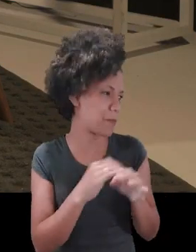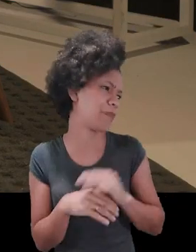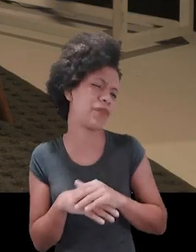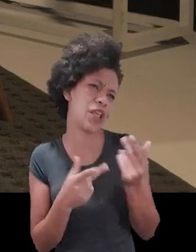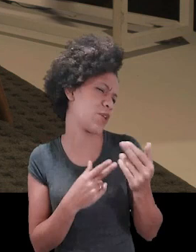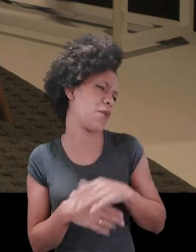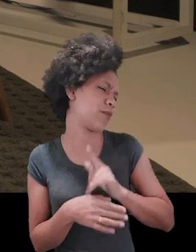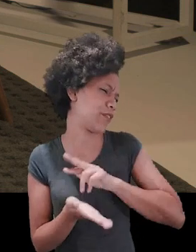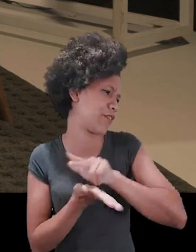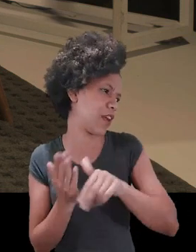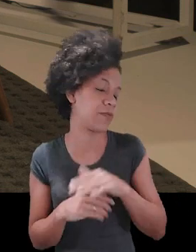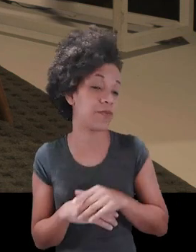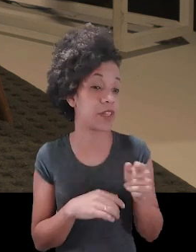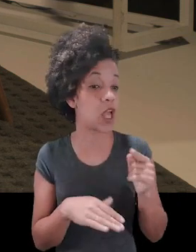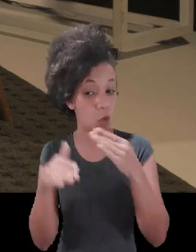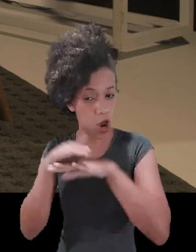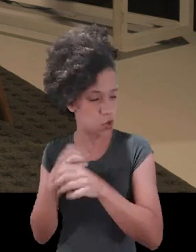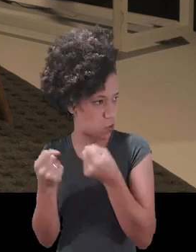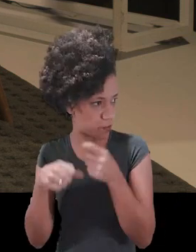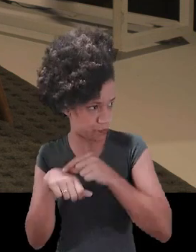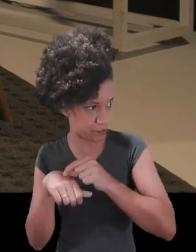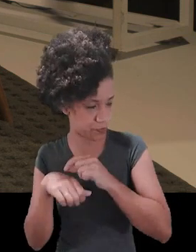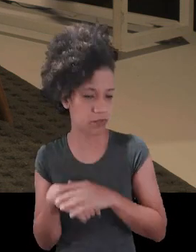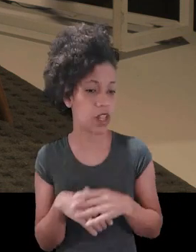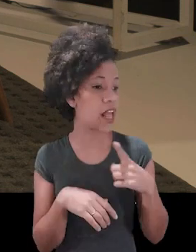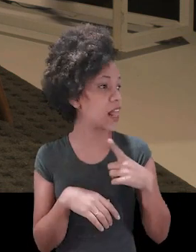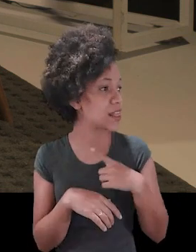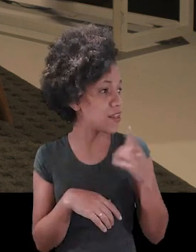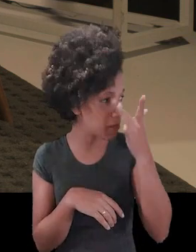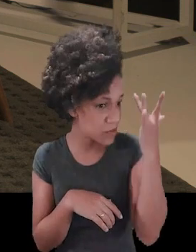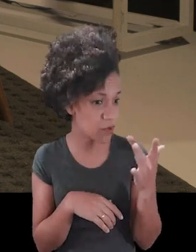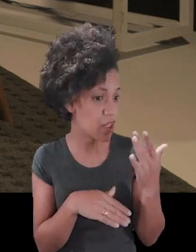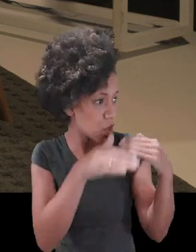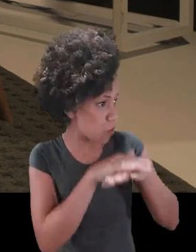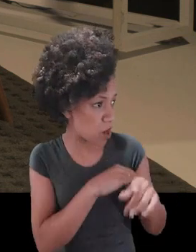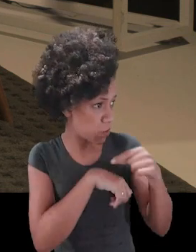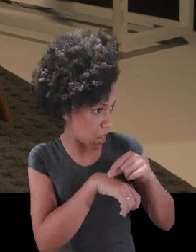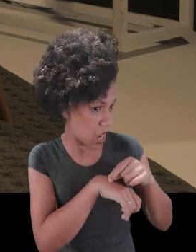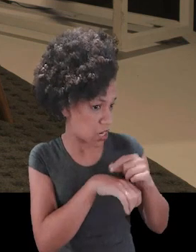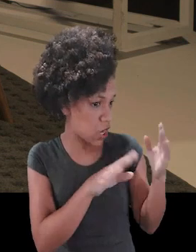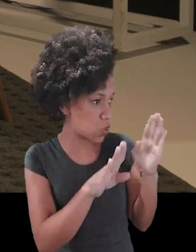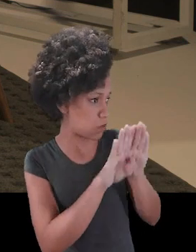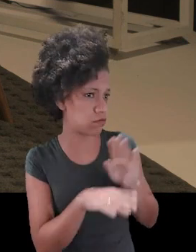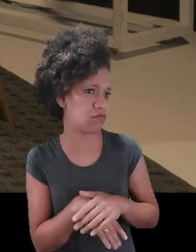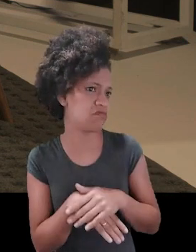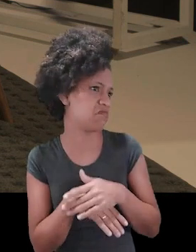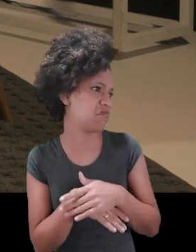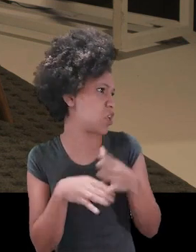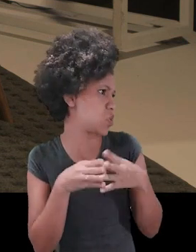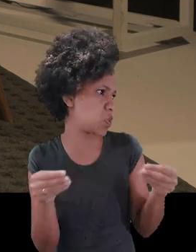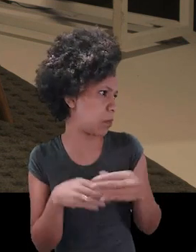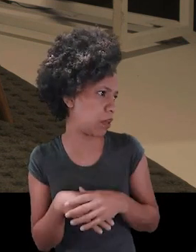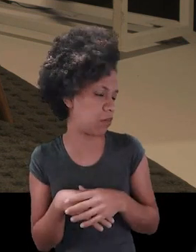a esteve muito Pô eu tenho esse mulher guardou no carro teve uma mulher guardou no armário pô do do alojamento e sumiu um tempo